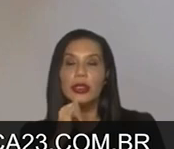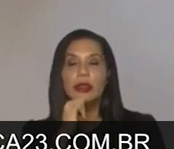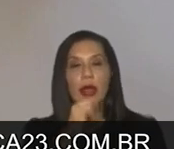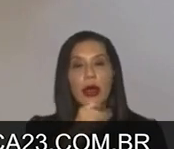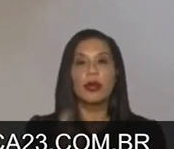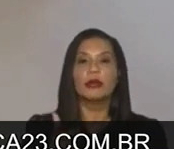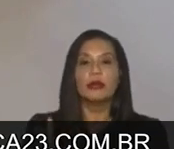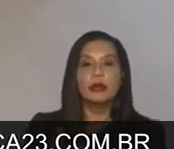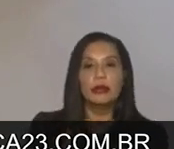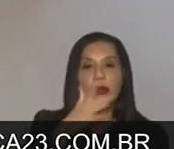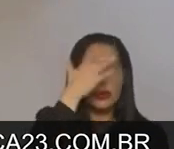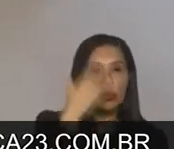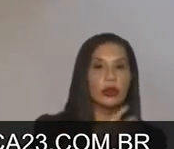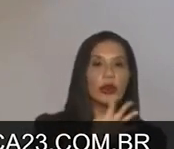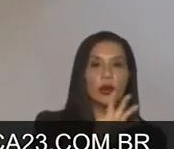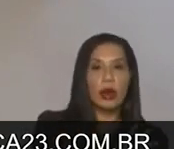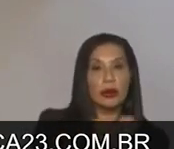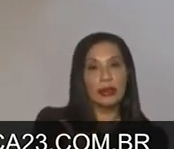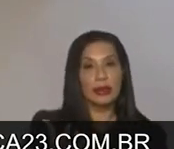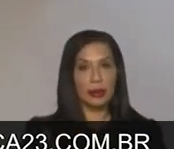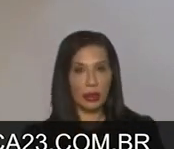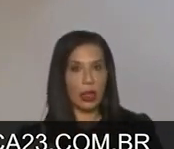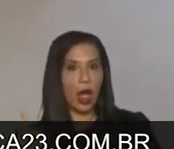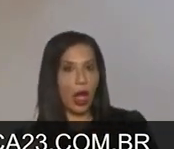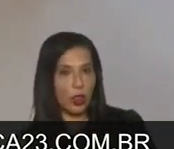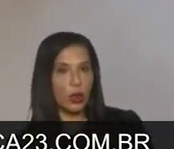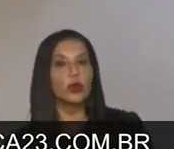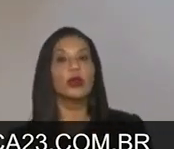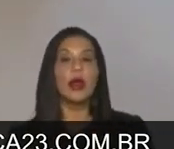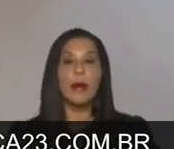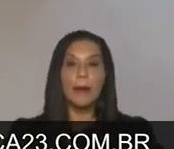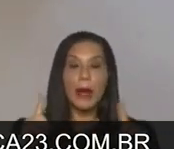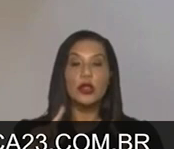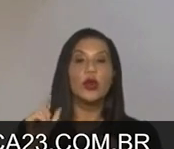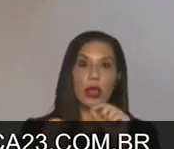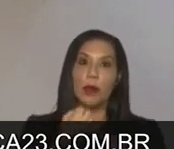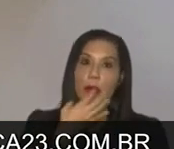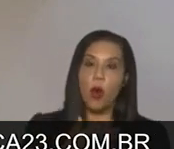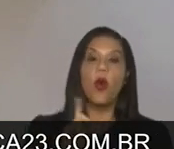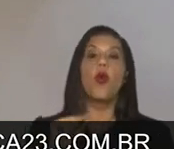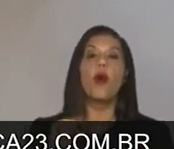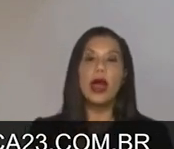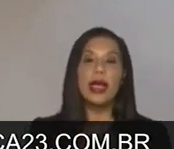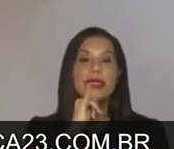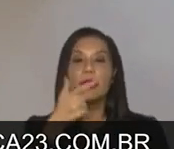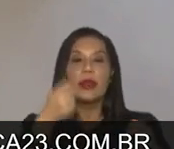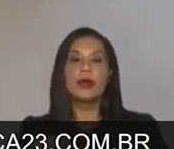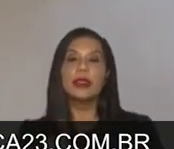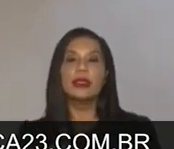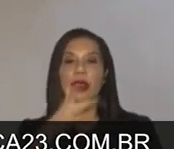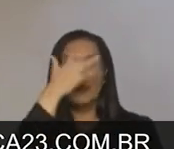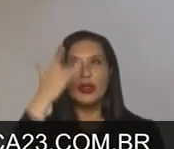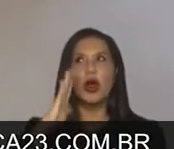em pessoas entre 4 e 60 anos de idade. A grande vantagem é que ela não precisa que a pessoa